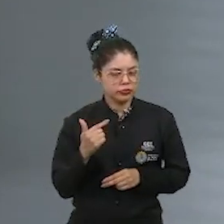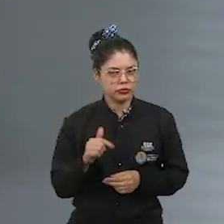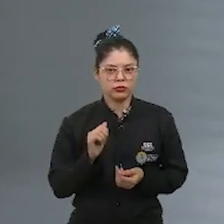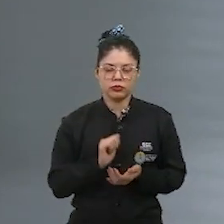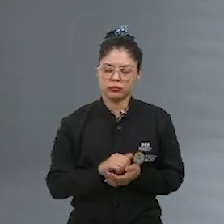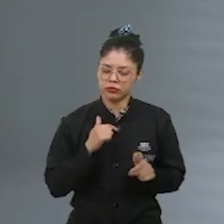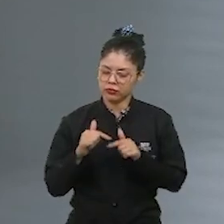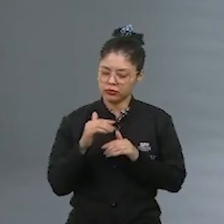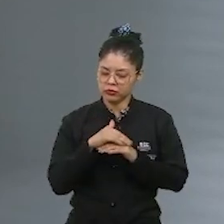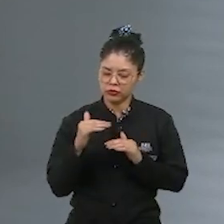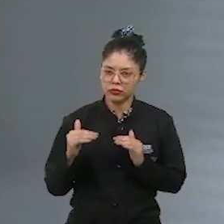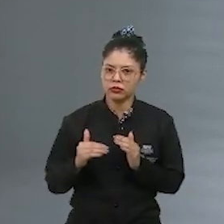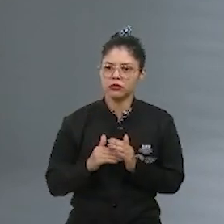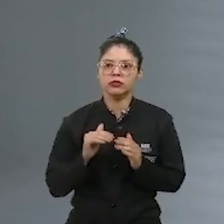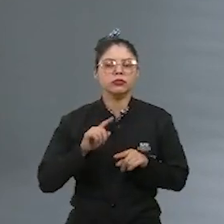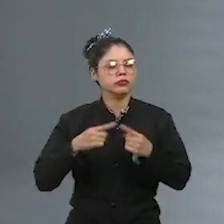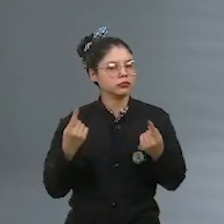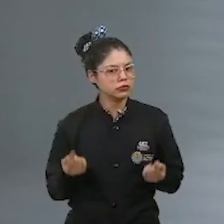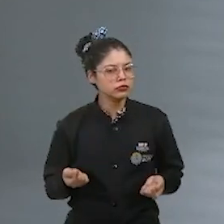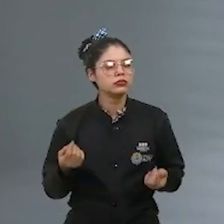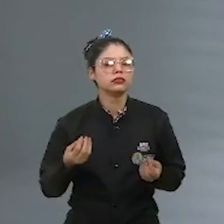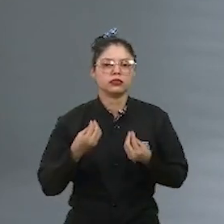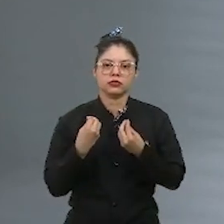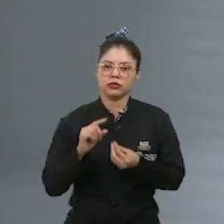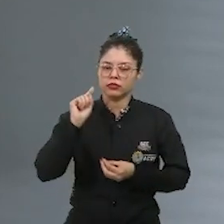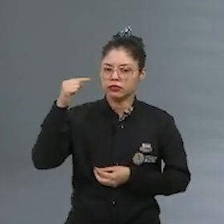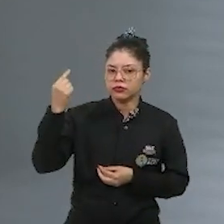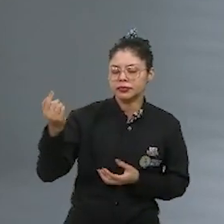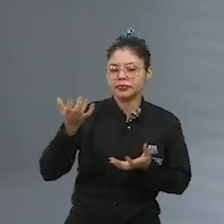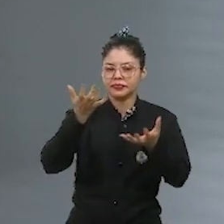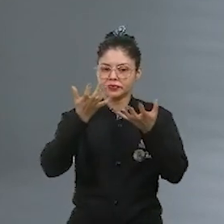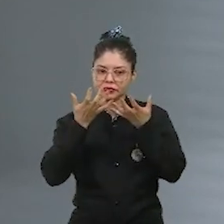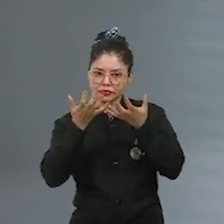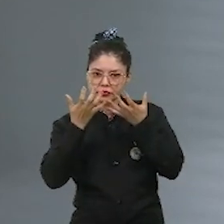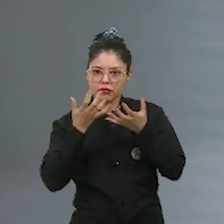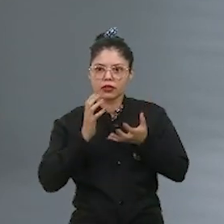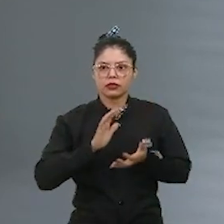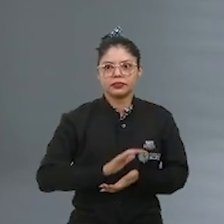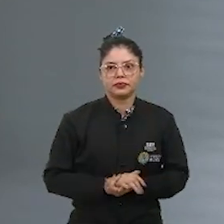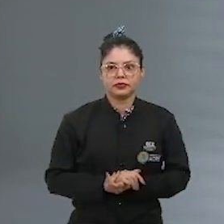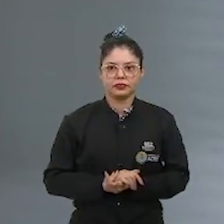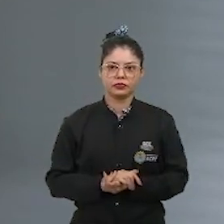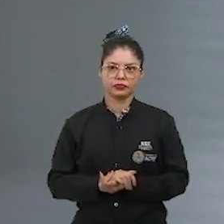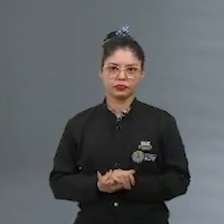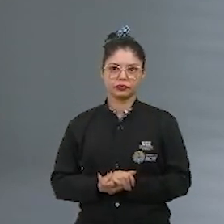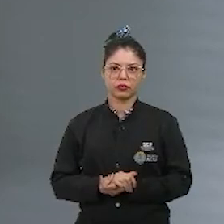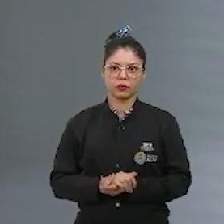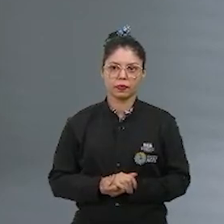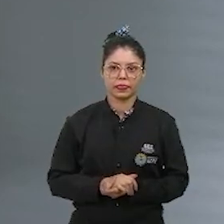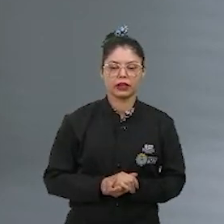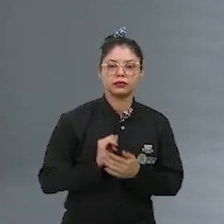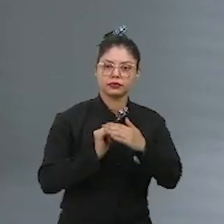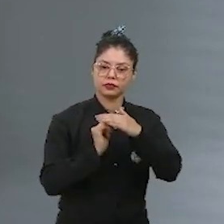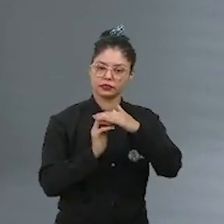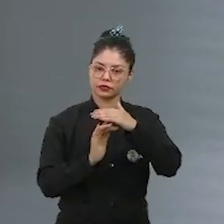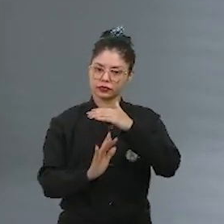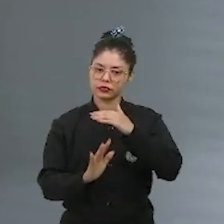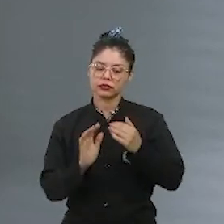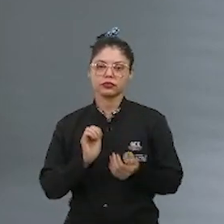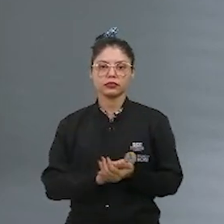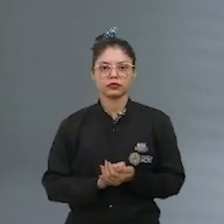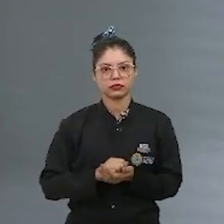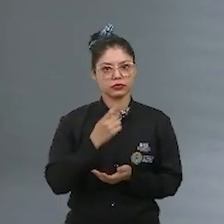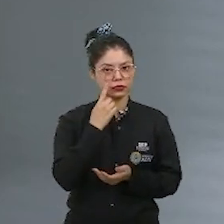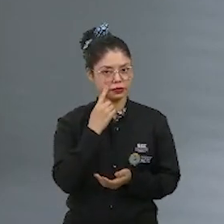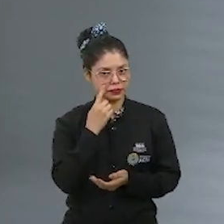emprego para todo mundo. Mas, para aqueles que querem, né, e esses refugiados, esses imigrantes, eles enxergam